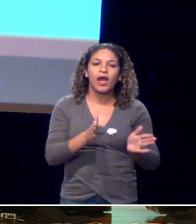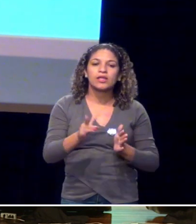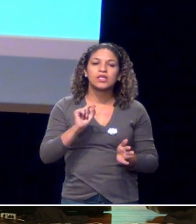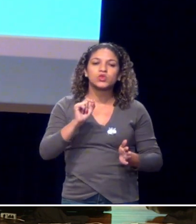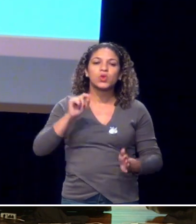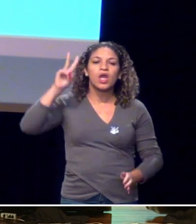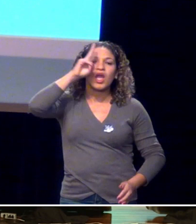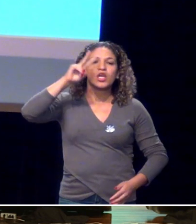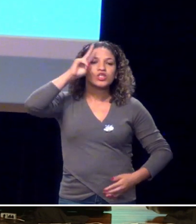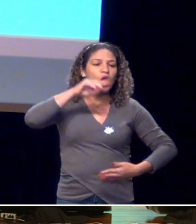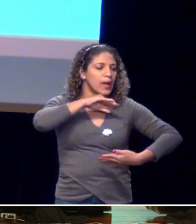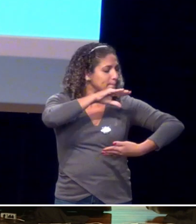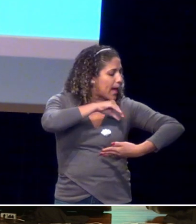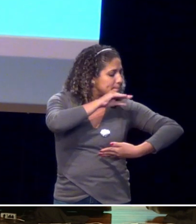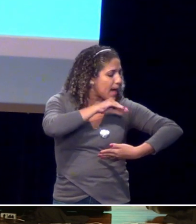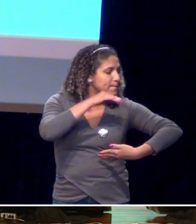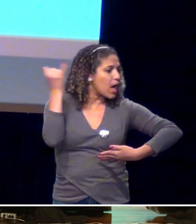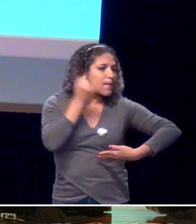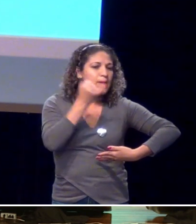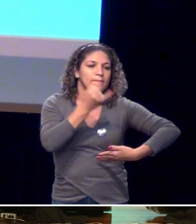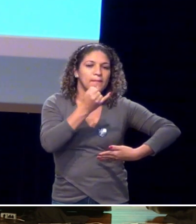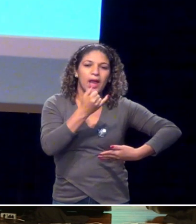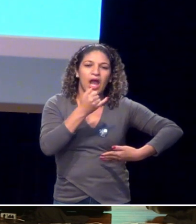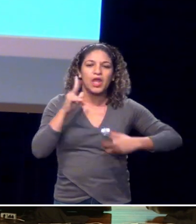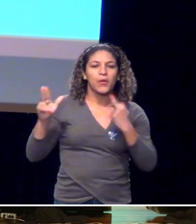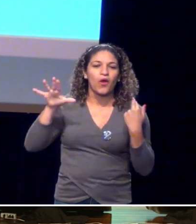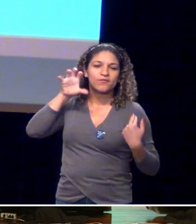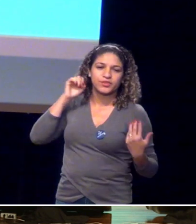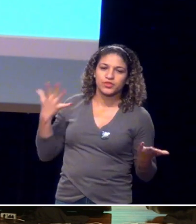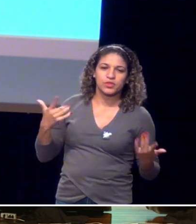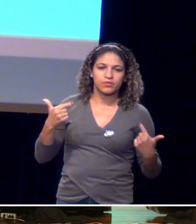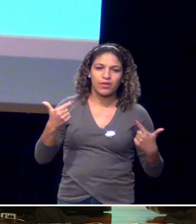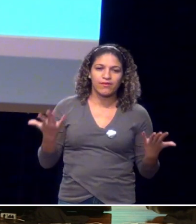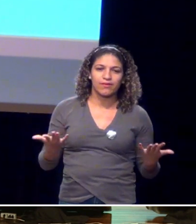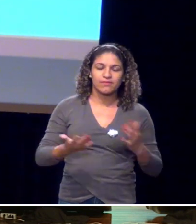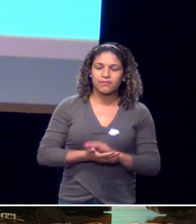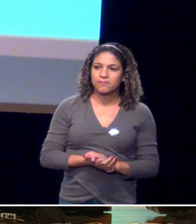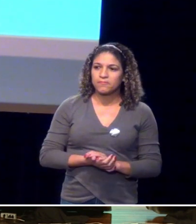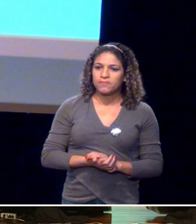próprias histórias que são constitutivas do seu grupo familiar.